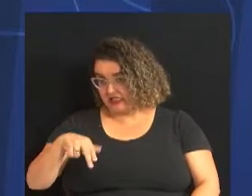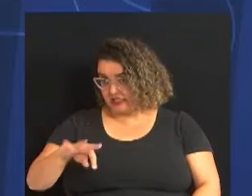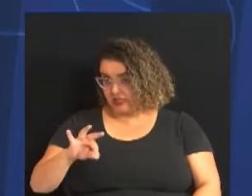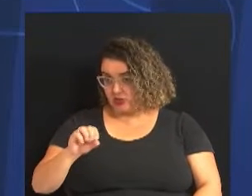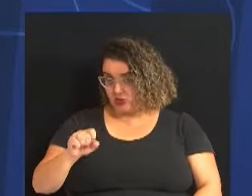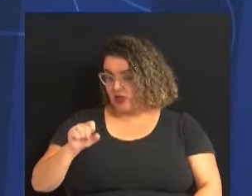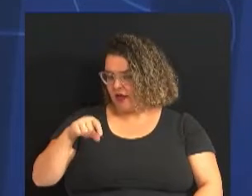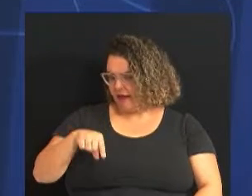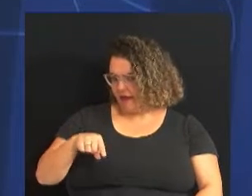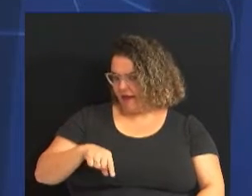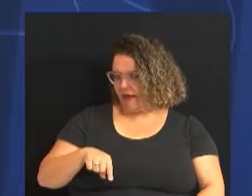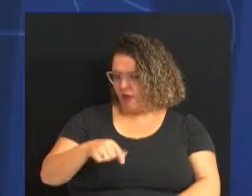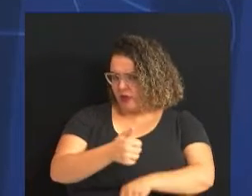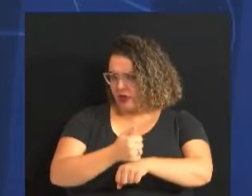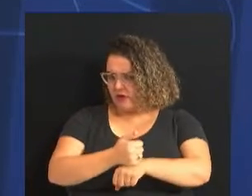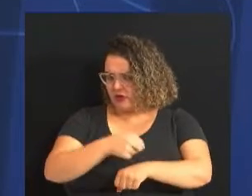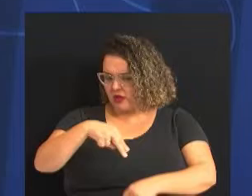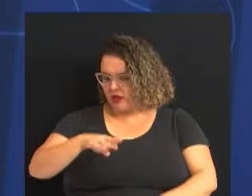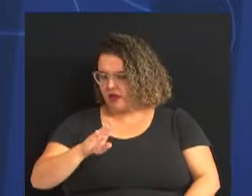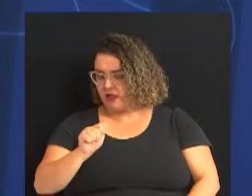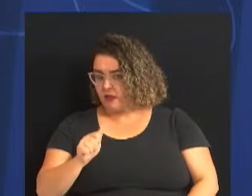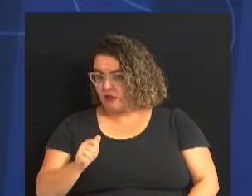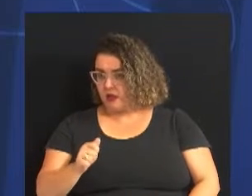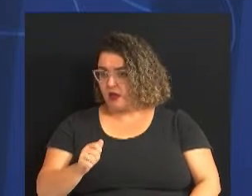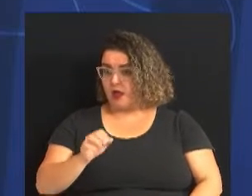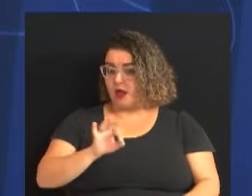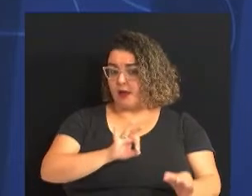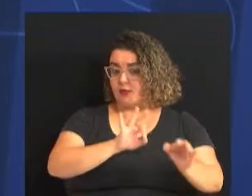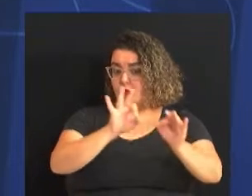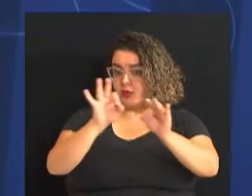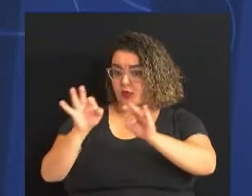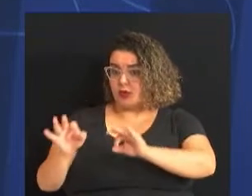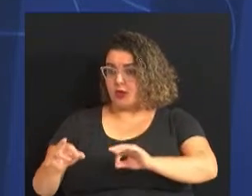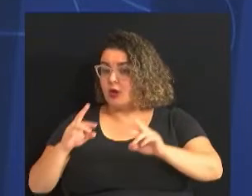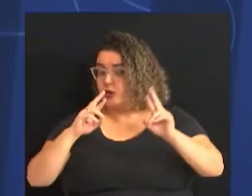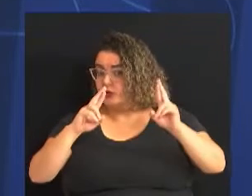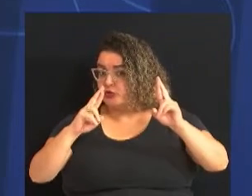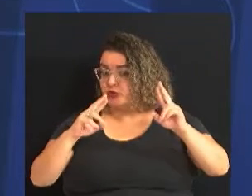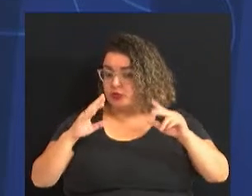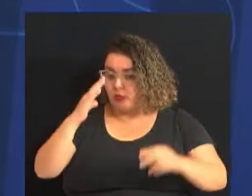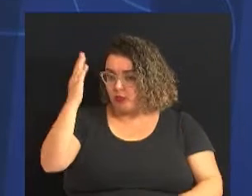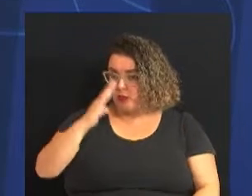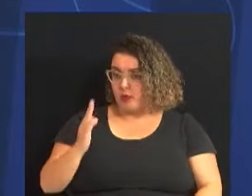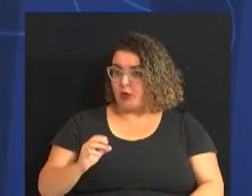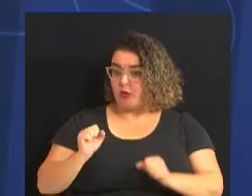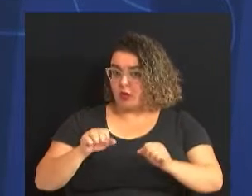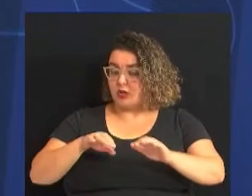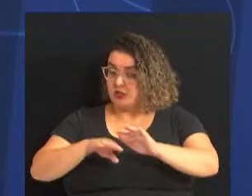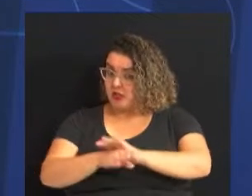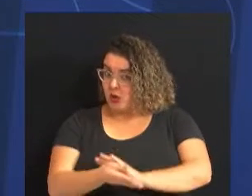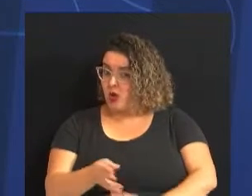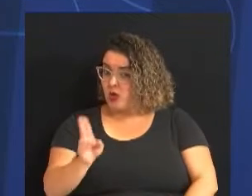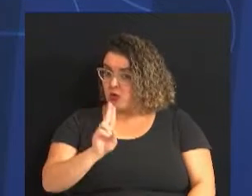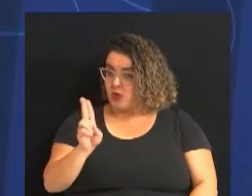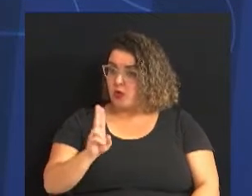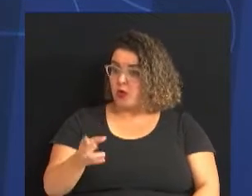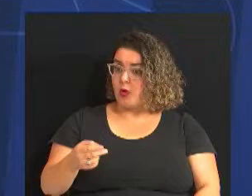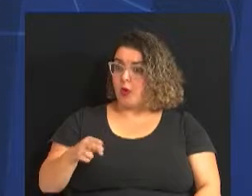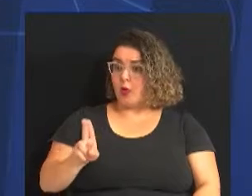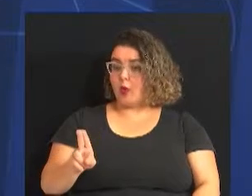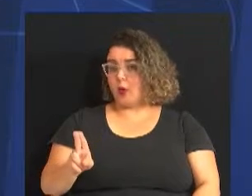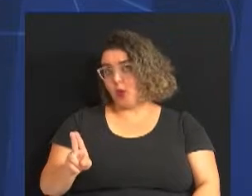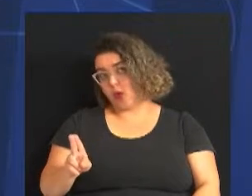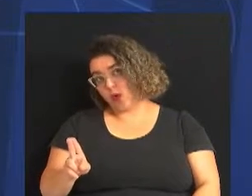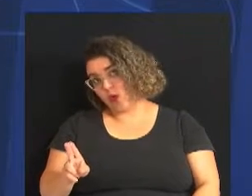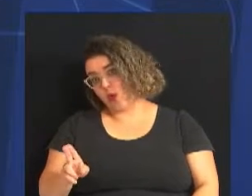NBA, é um jogador para acompanharmos. Torcedor brasileiro pode se acostumar com esse nome ou é colocar